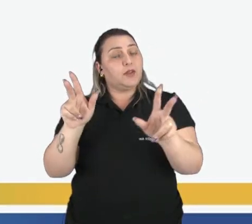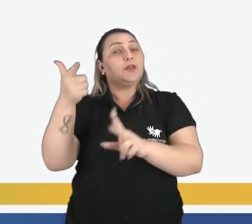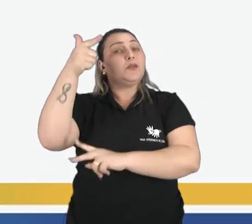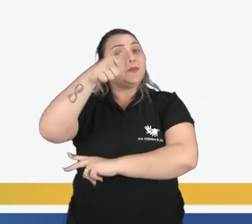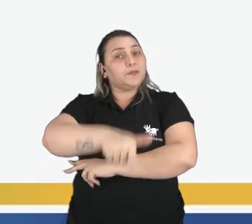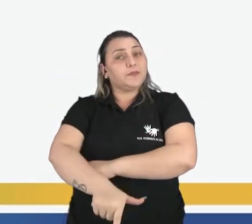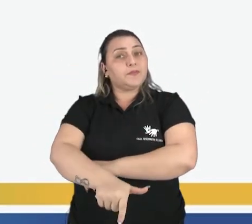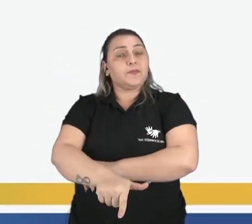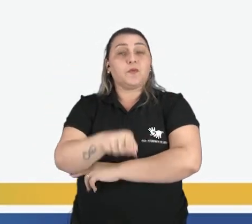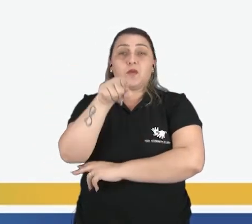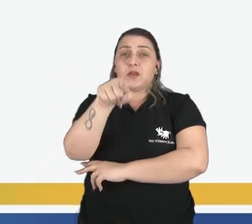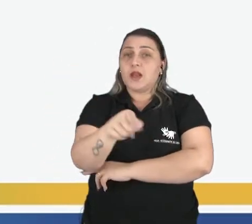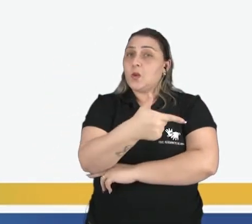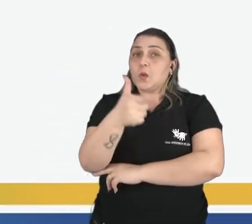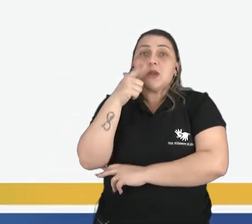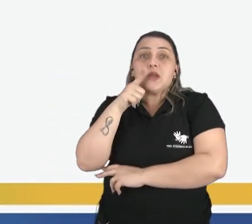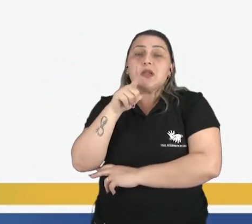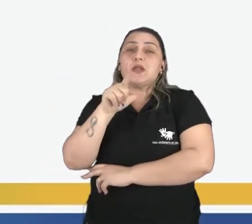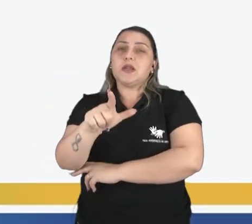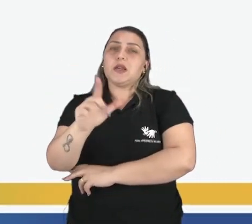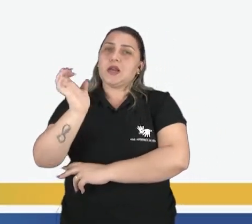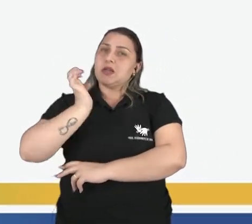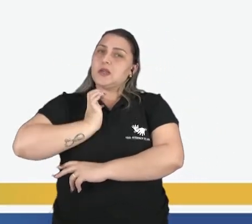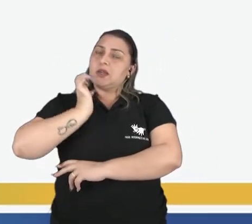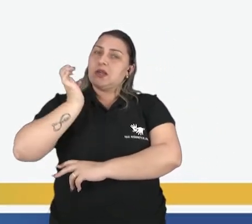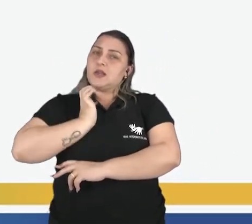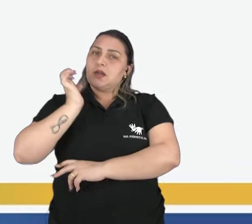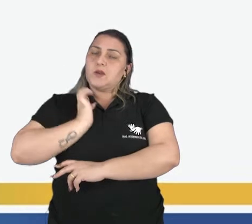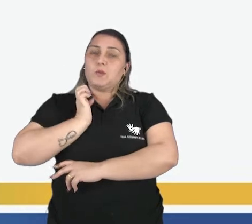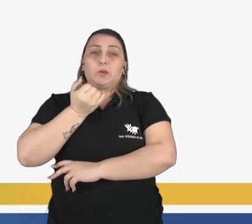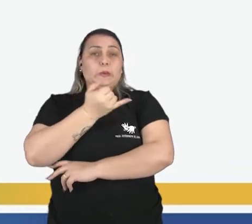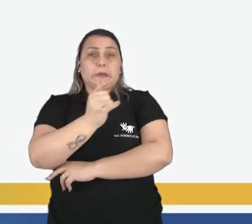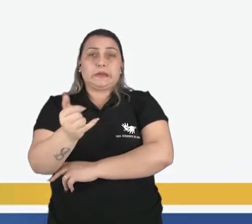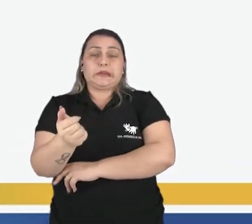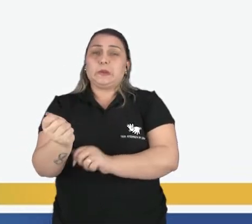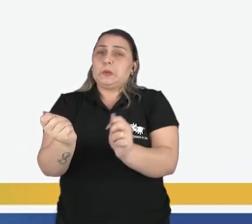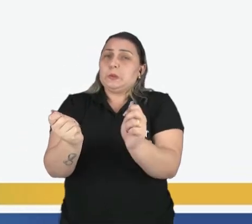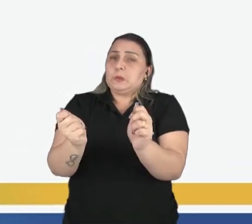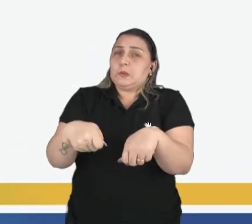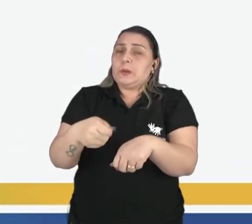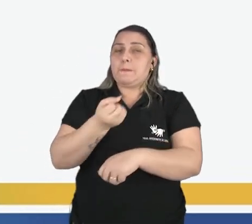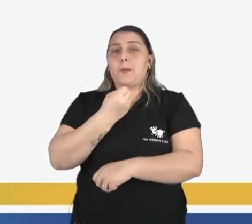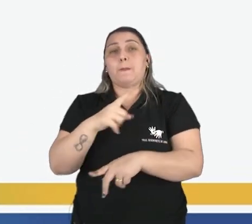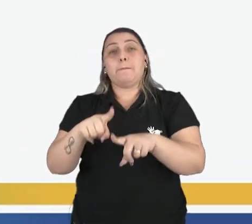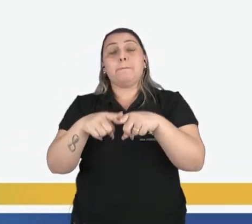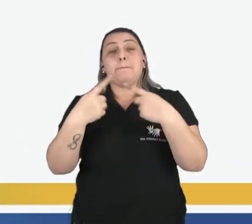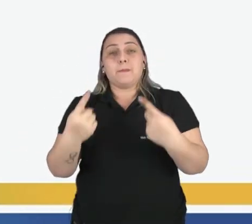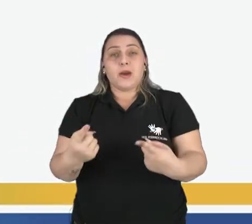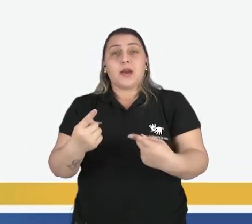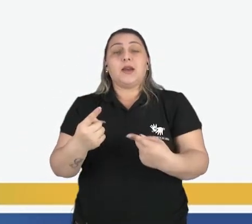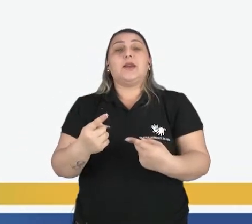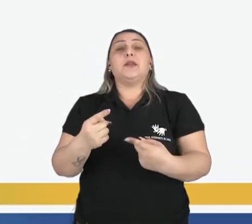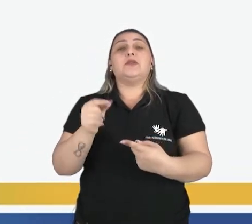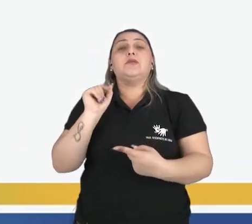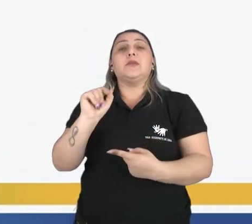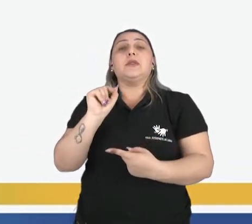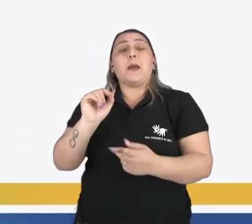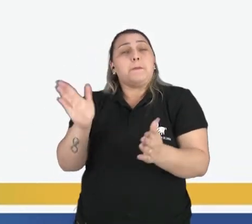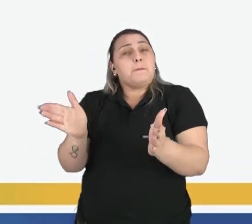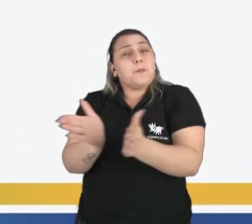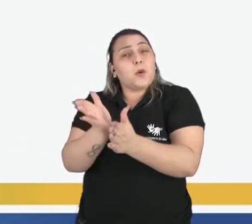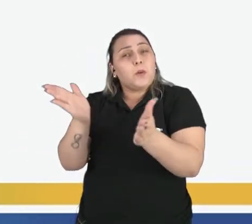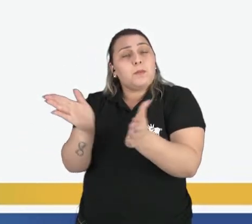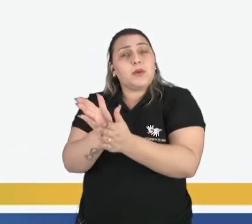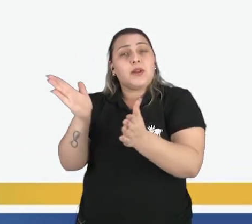Repito, não é que você não consiga se tornar rico ou que você não tenha condições boas, mas o fato é que a